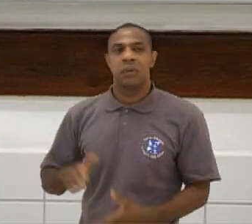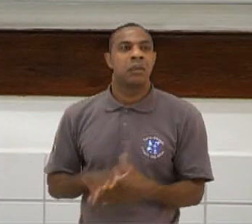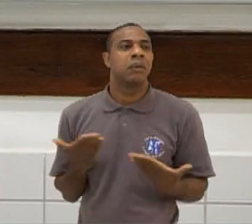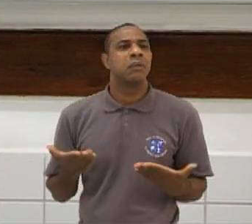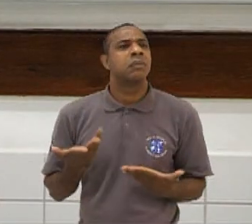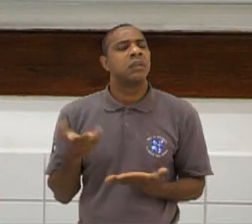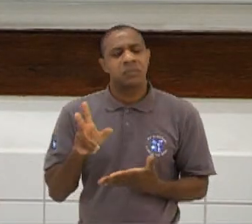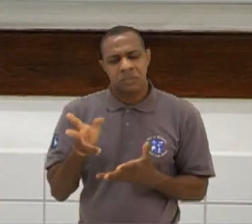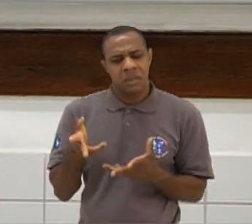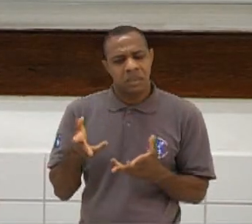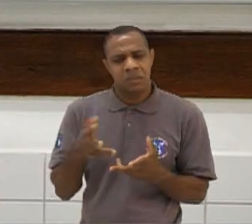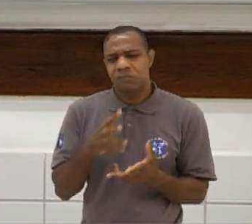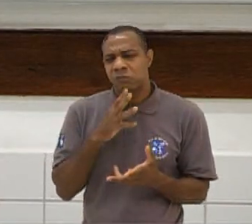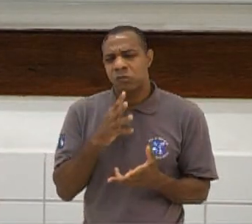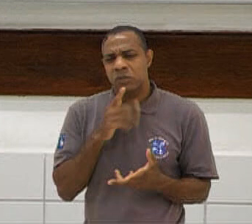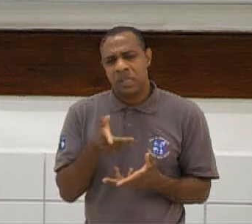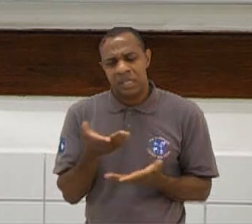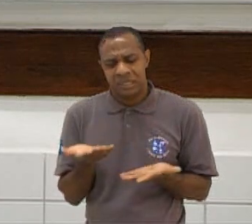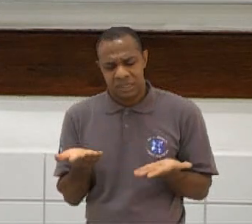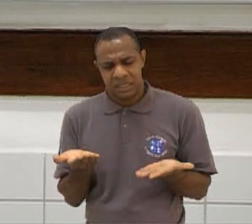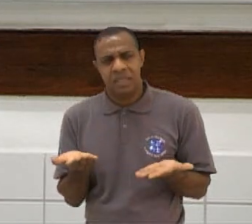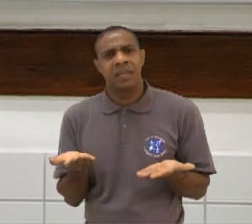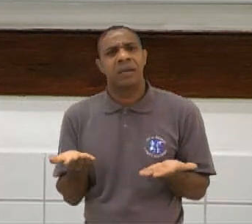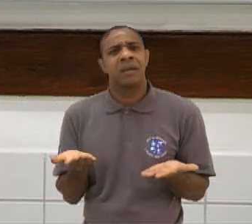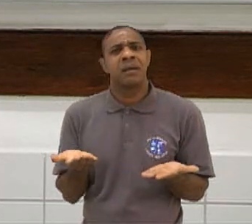de uma